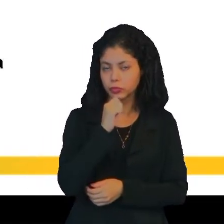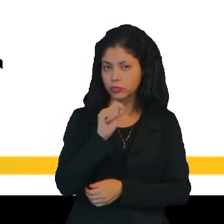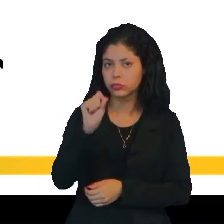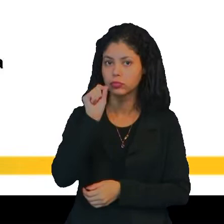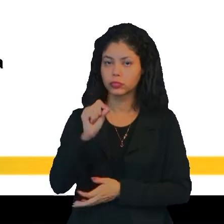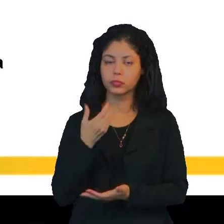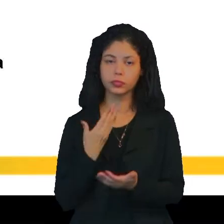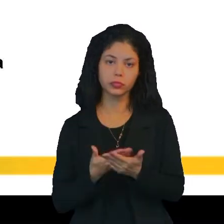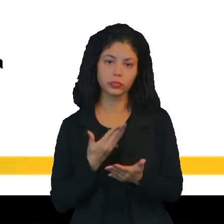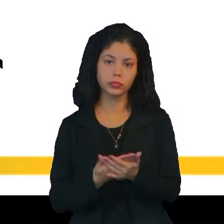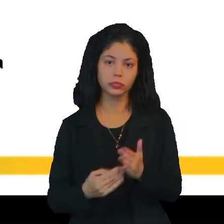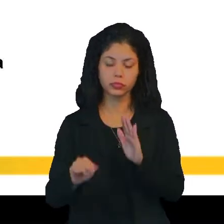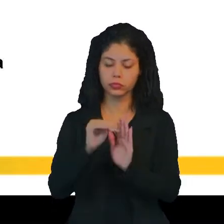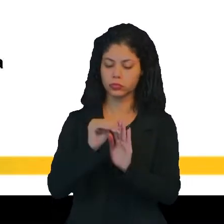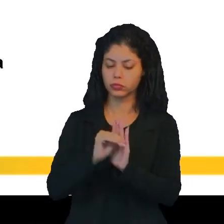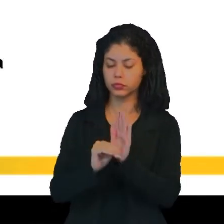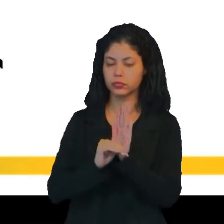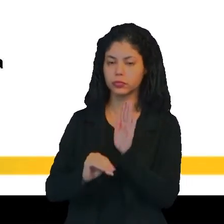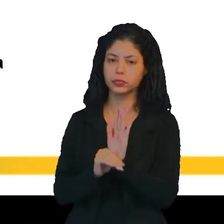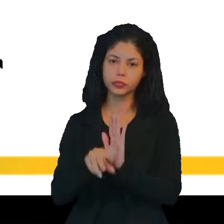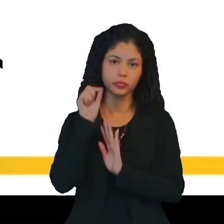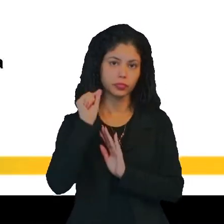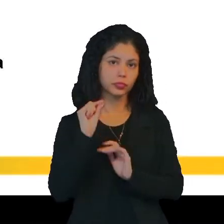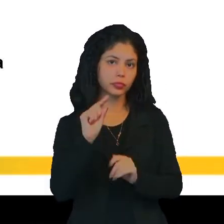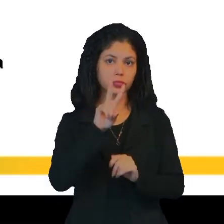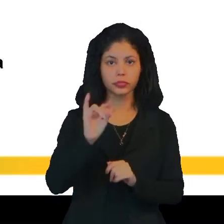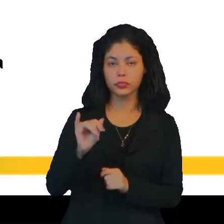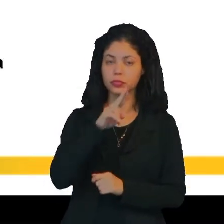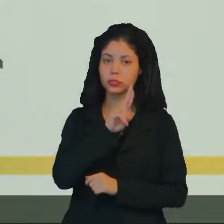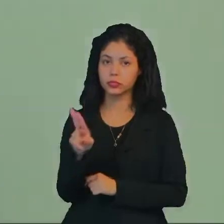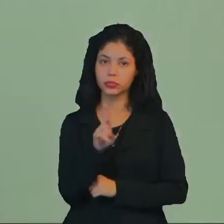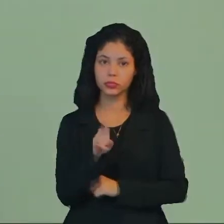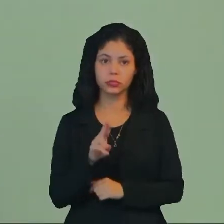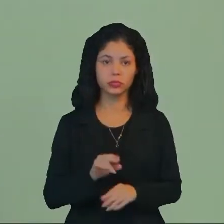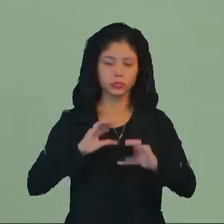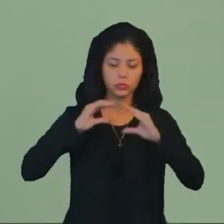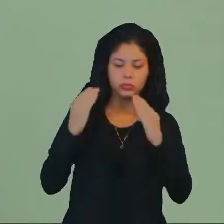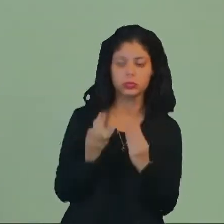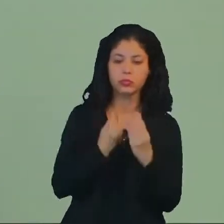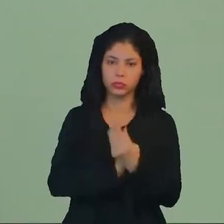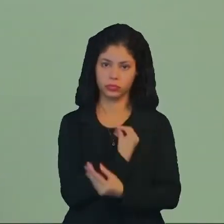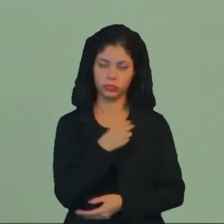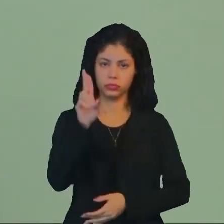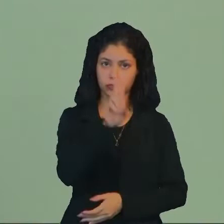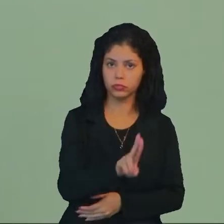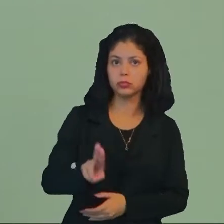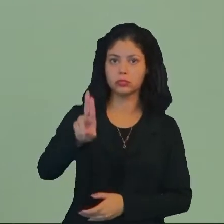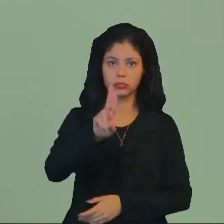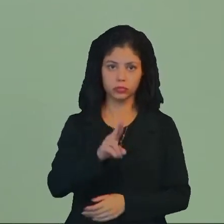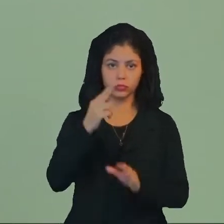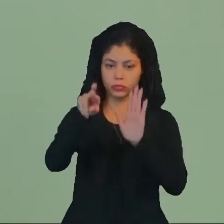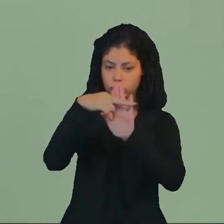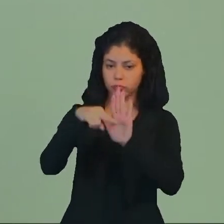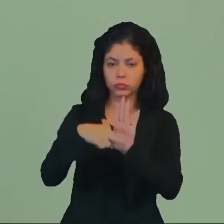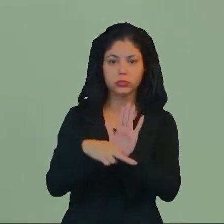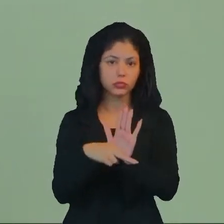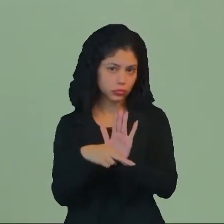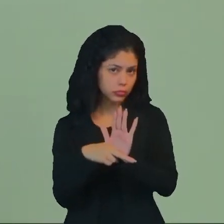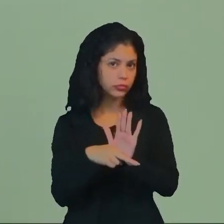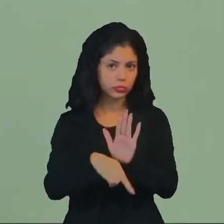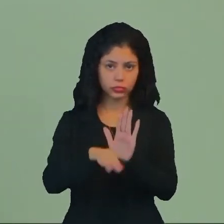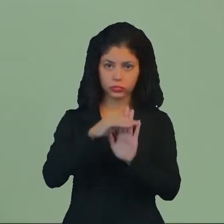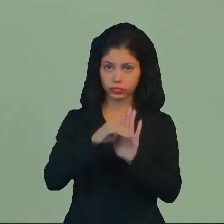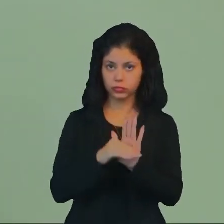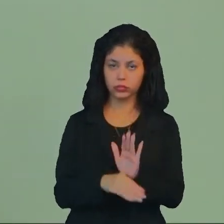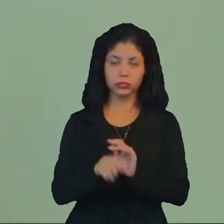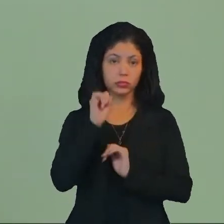que estuda e o que classifica. É ela que vai dar nome aos seres vivos. É ela que utiliza regras para poder classificar.